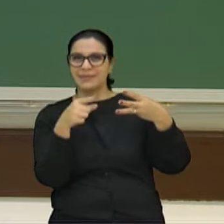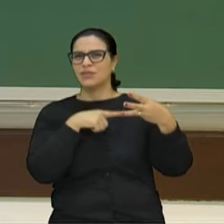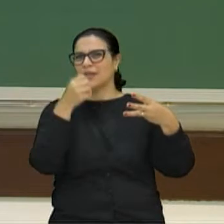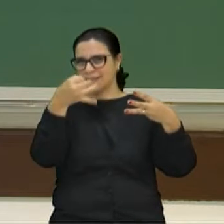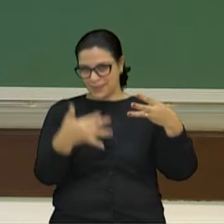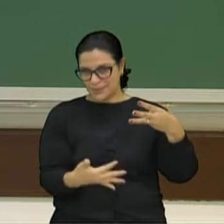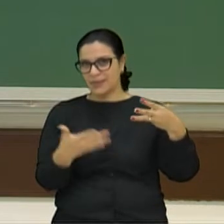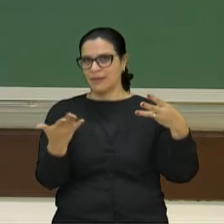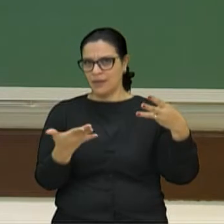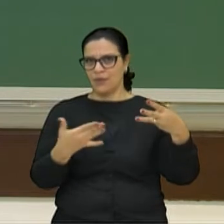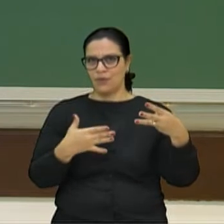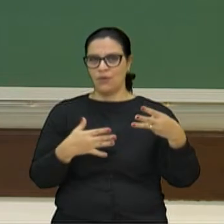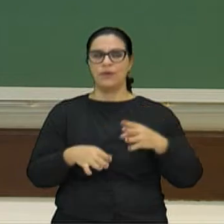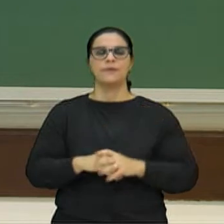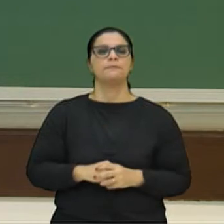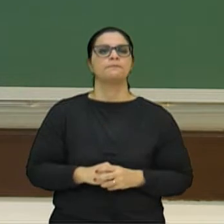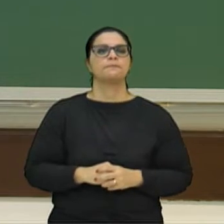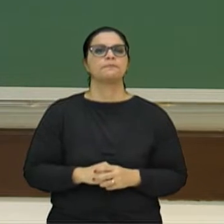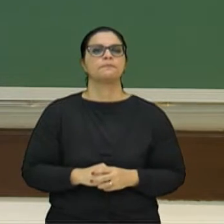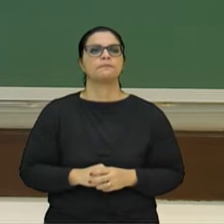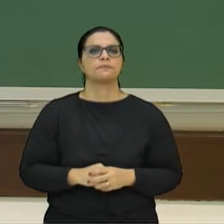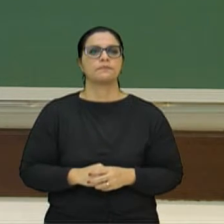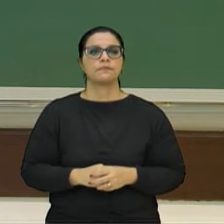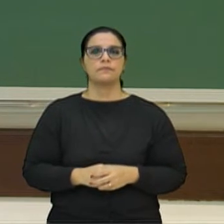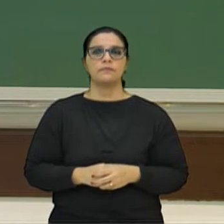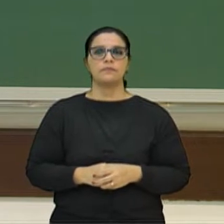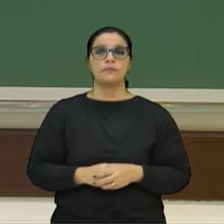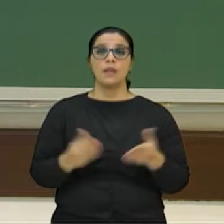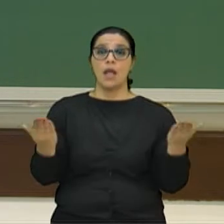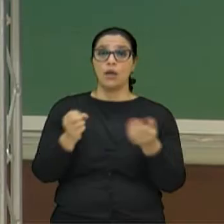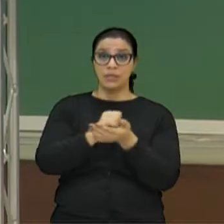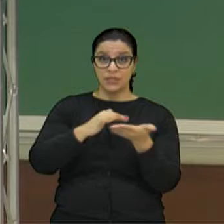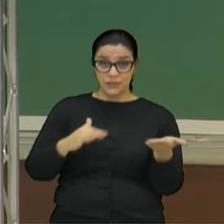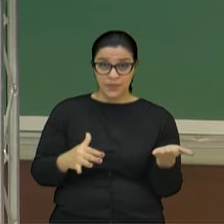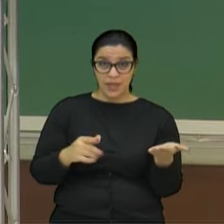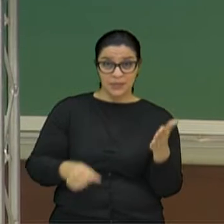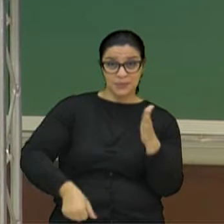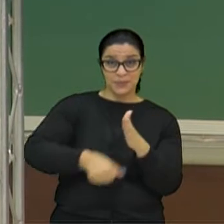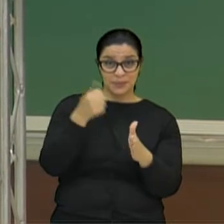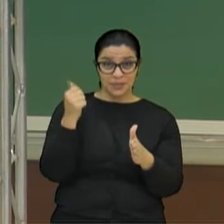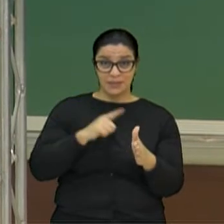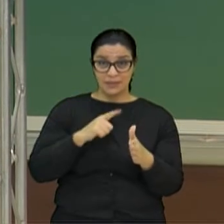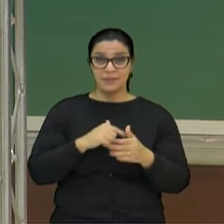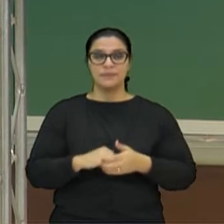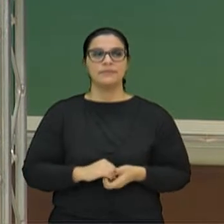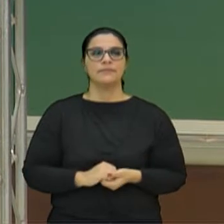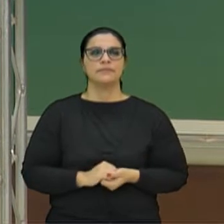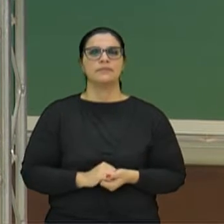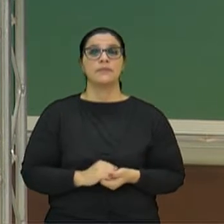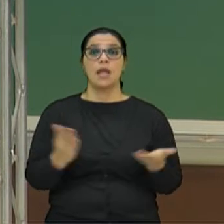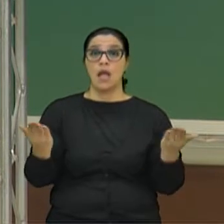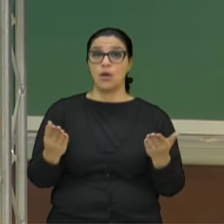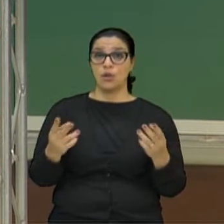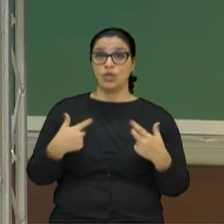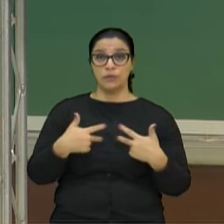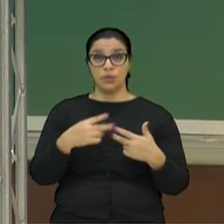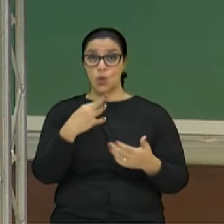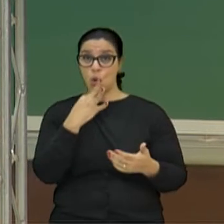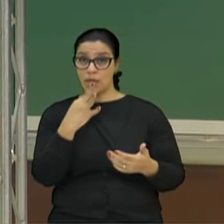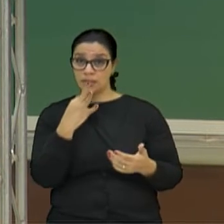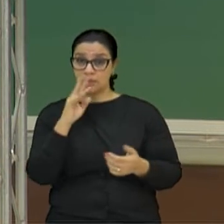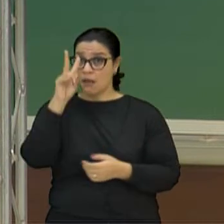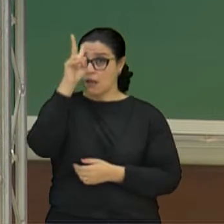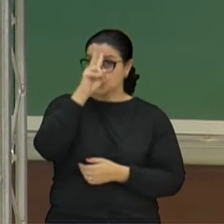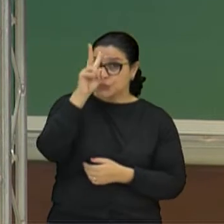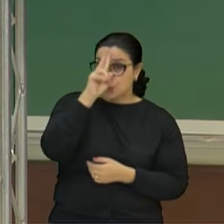relaxamento, automassagem e massagem. Tranquilo? Bora para a nossa primeira atividade do dia. Então, conhecemos um pouco da